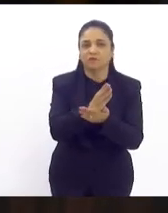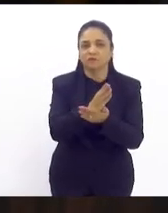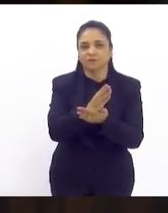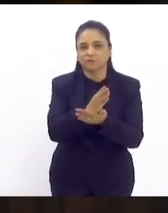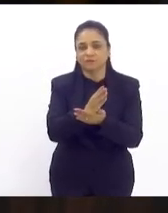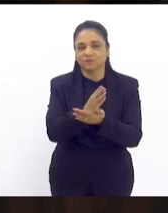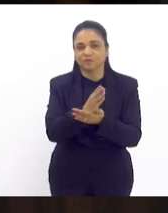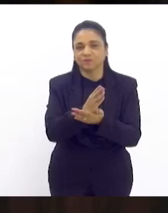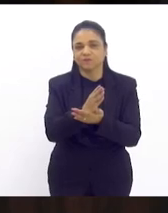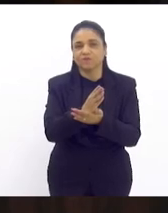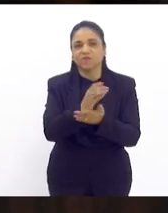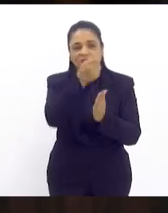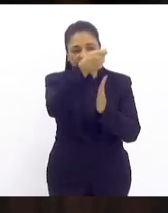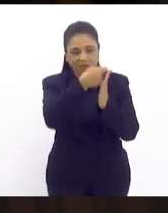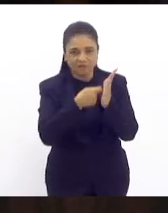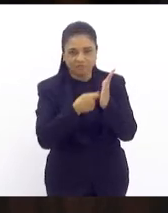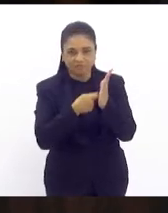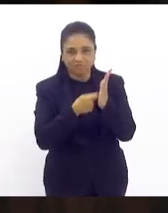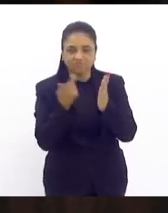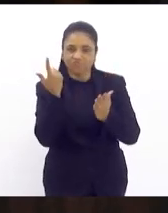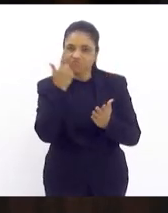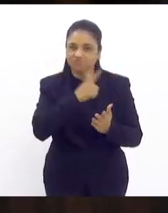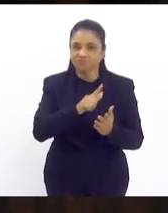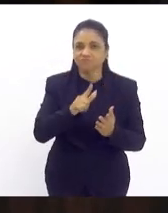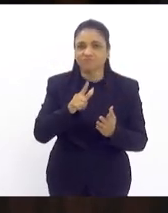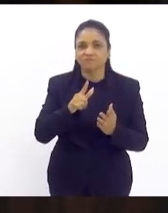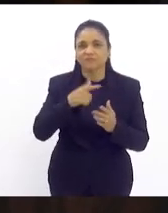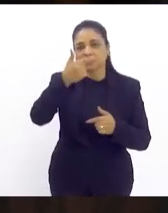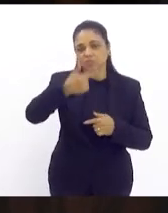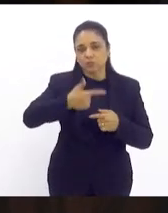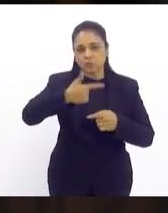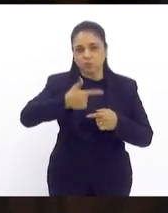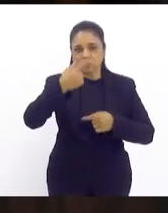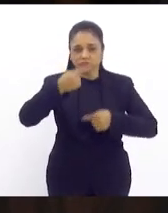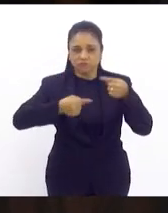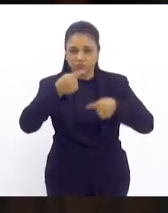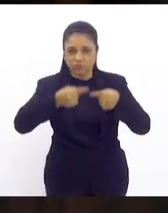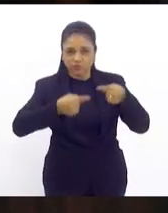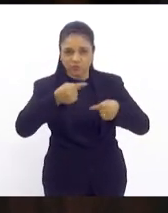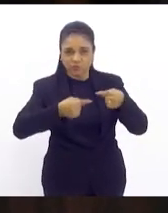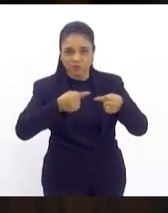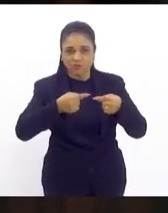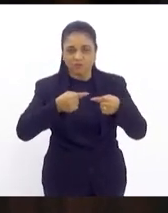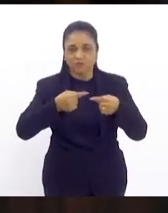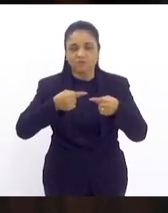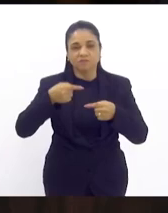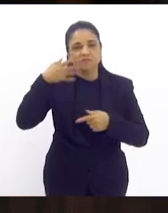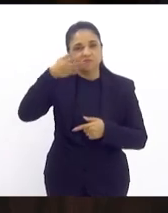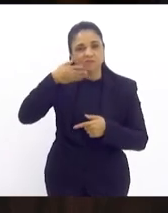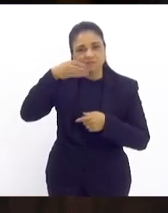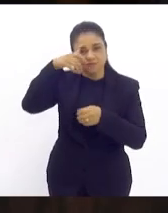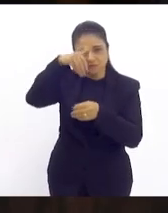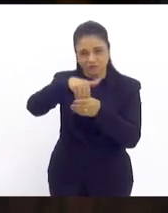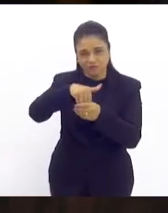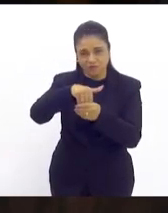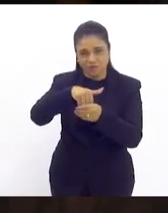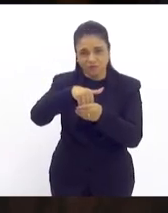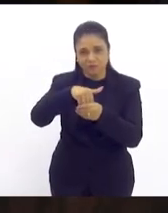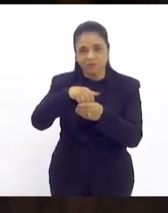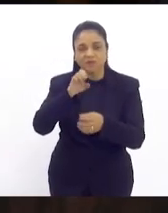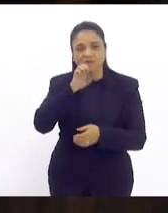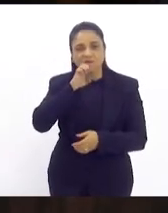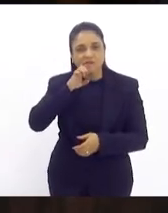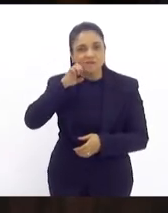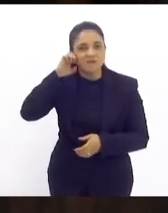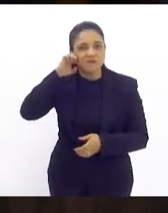vai a redação do vencido para a segunda discussão para a declaração de voto nossa eric